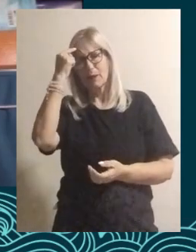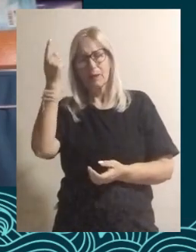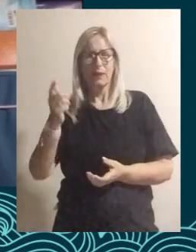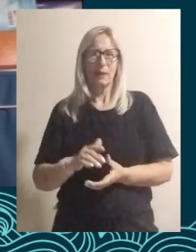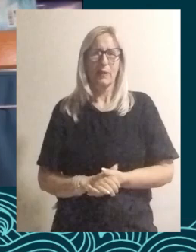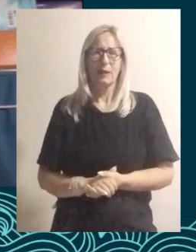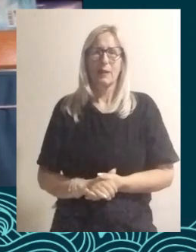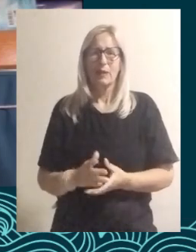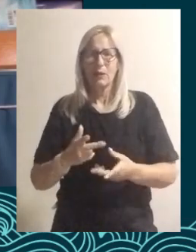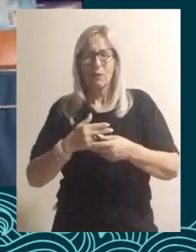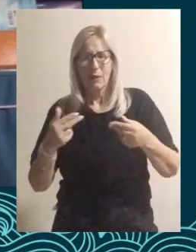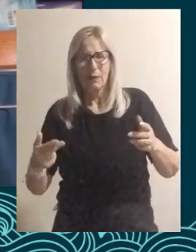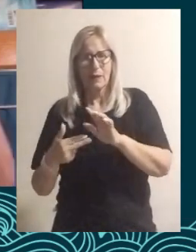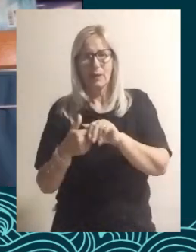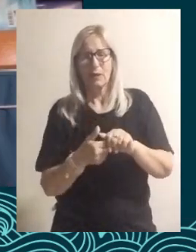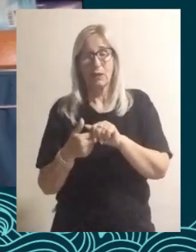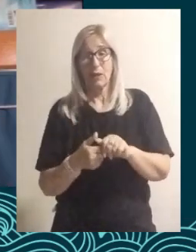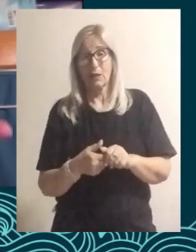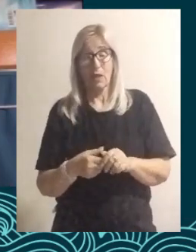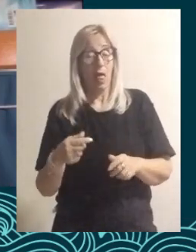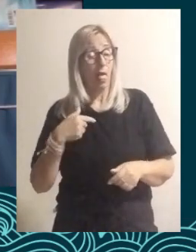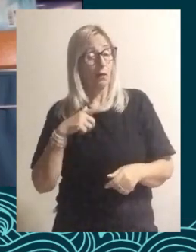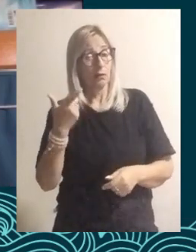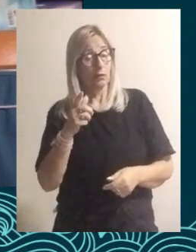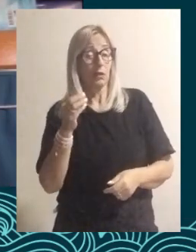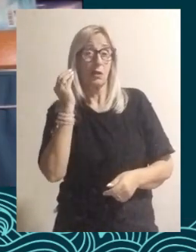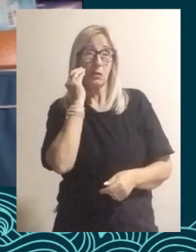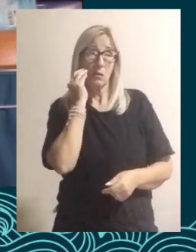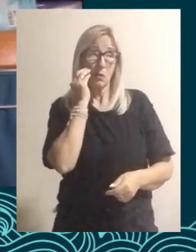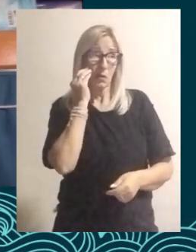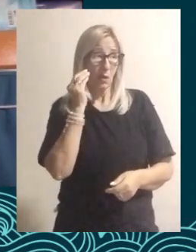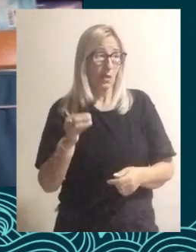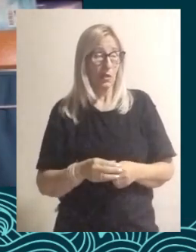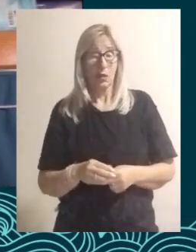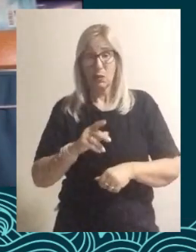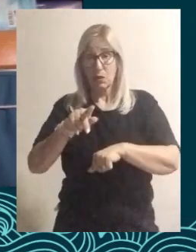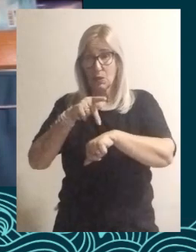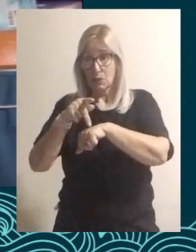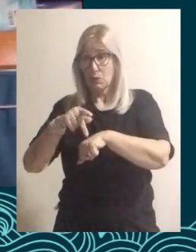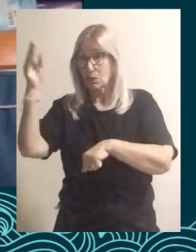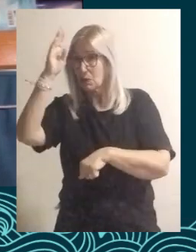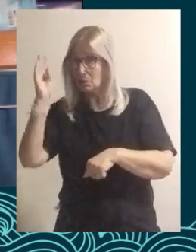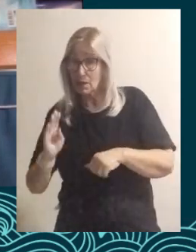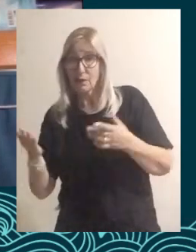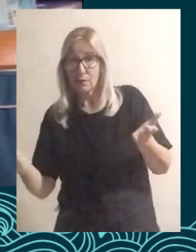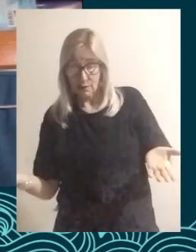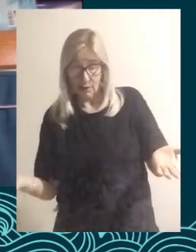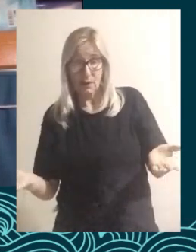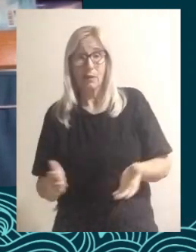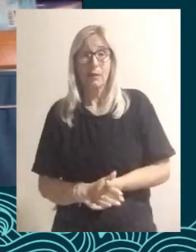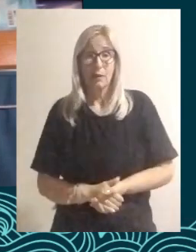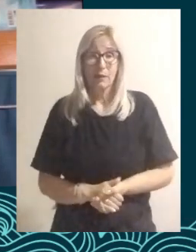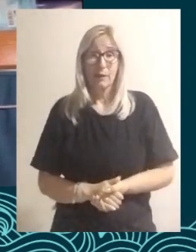E eu pensei, tá, acho que não é o melhor momento da vida para fazer isso, porque eu não tenho experiência, eu sou nova, eu não estou no meu país,